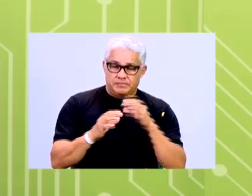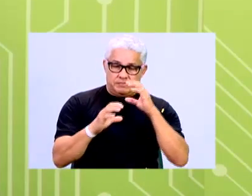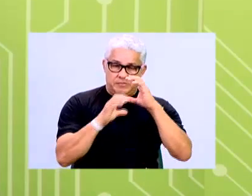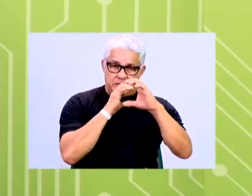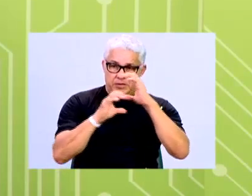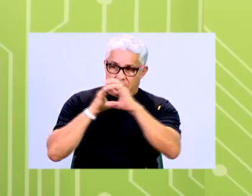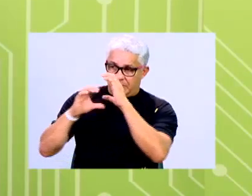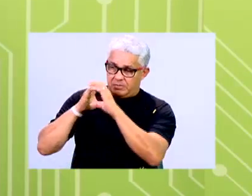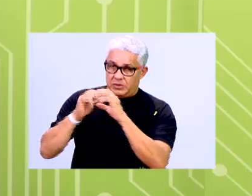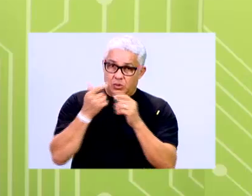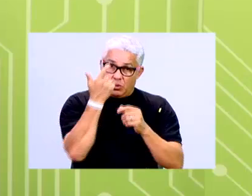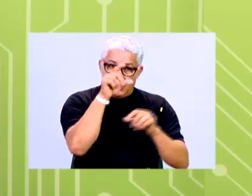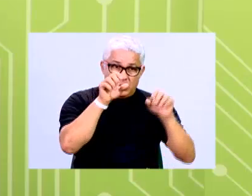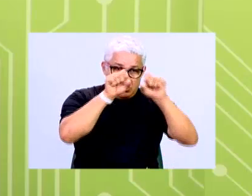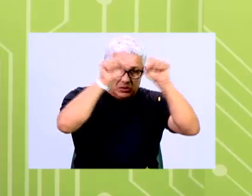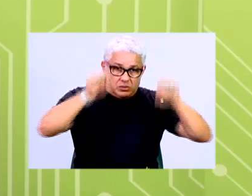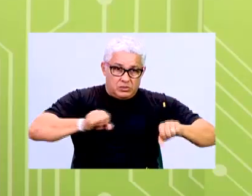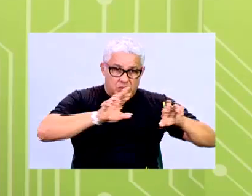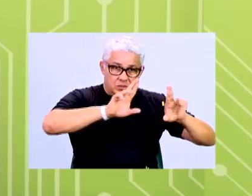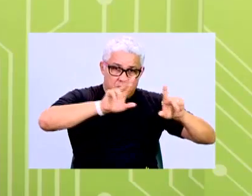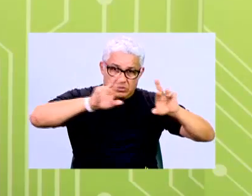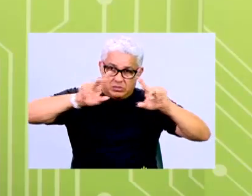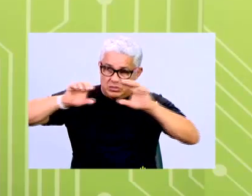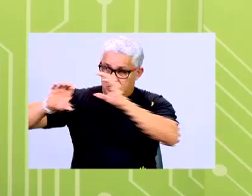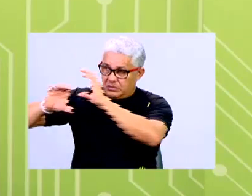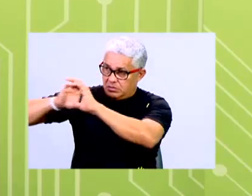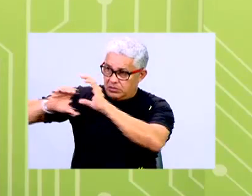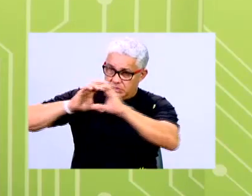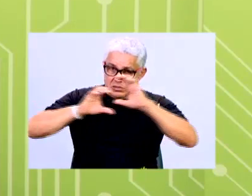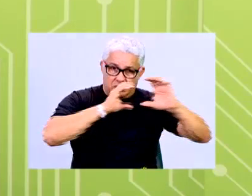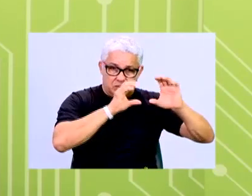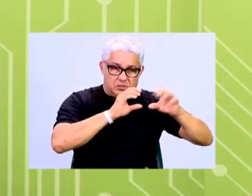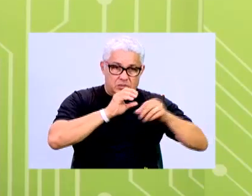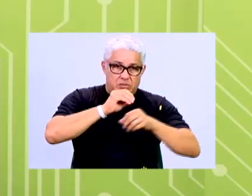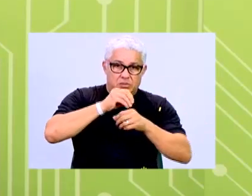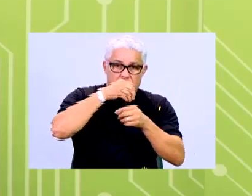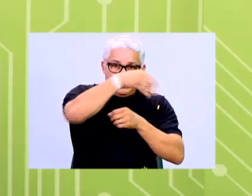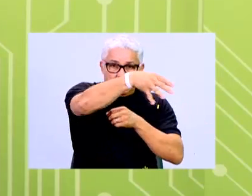comunicar com outros sistemas existentes externamente?